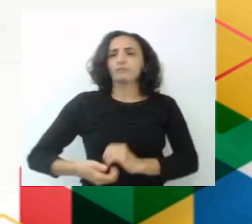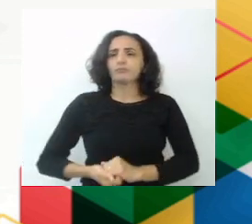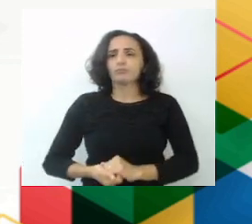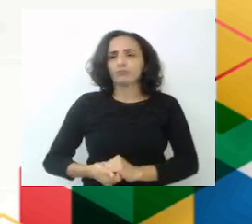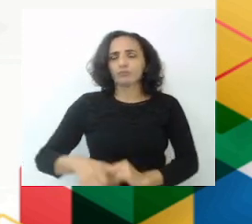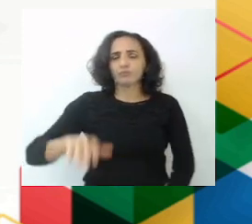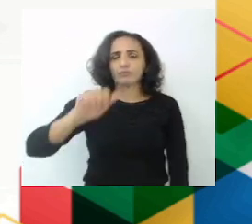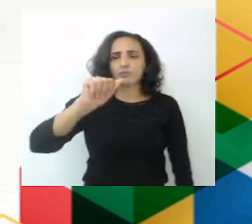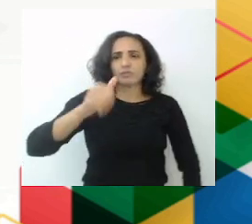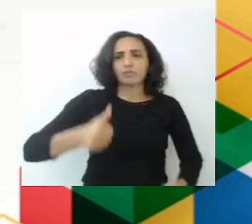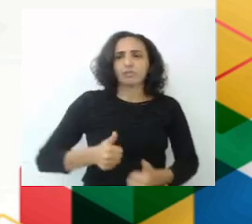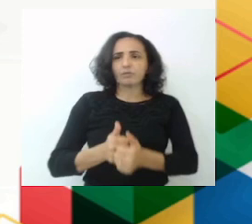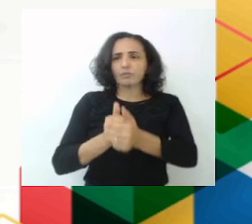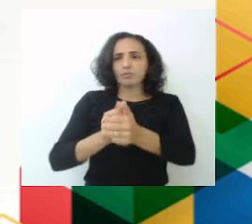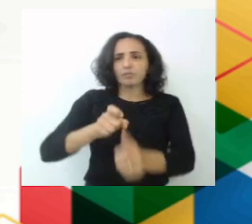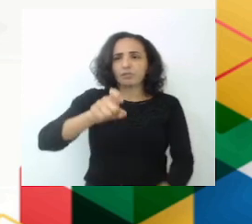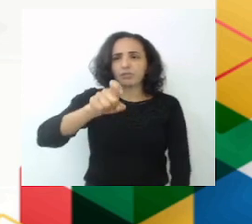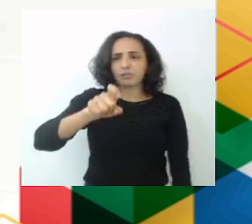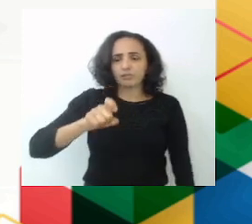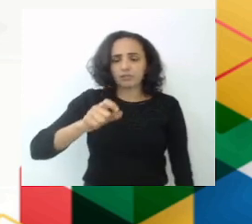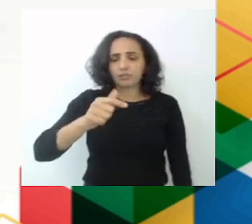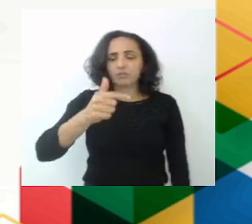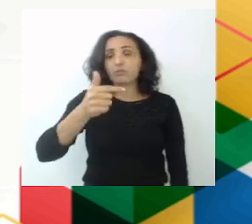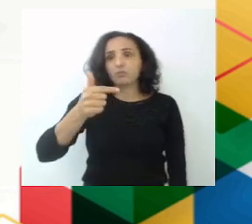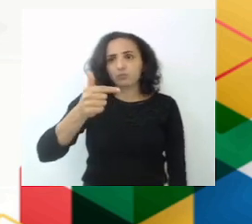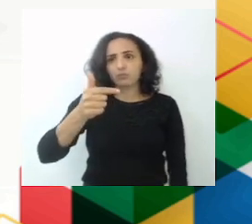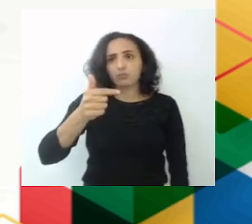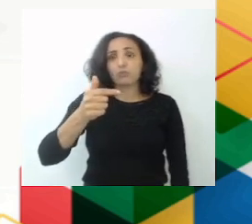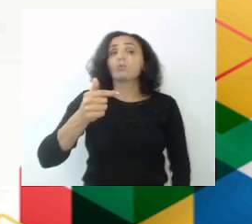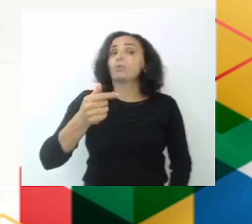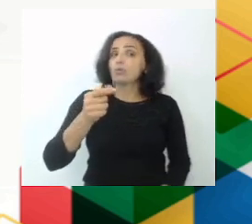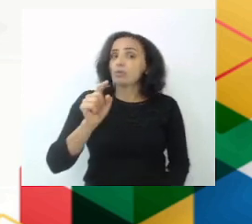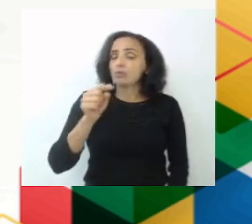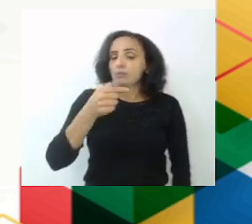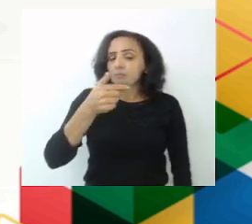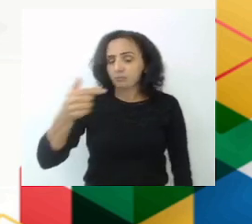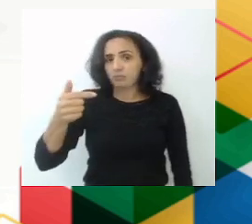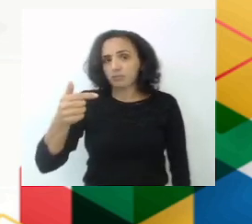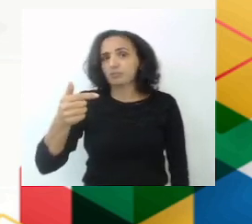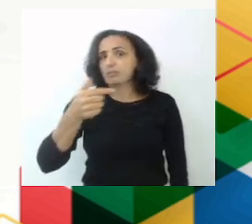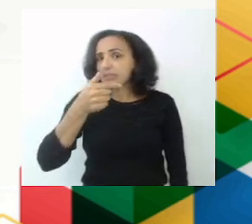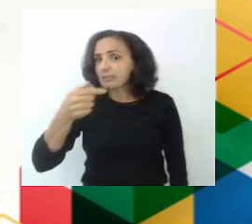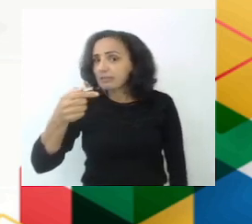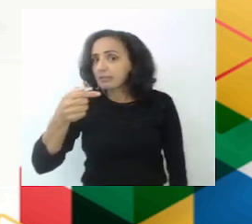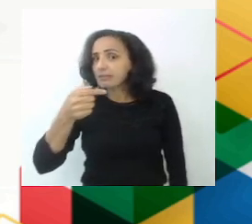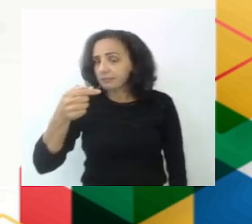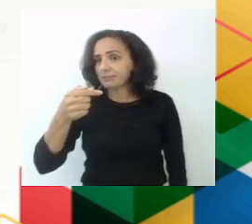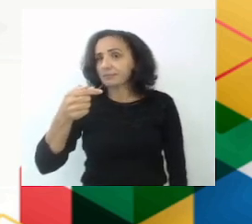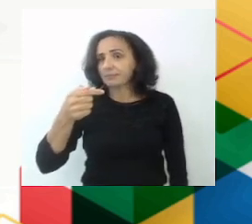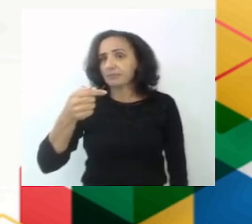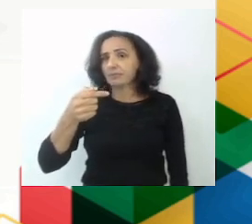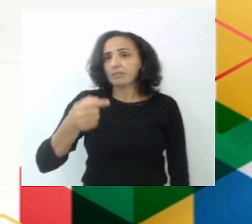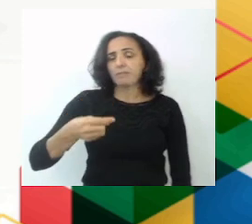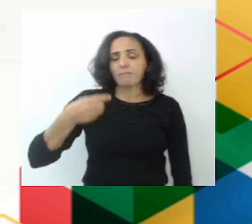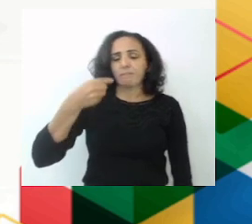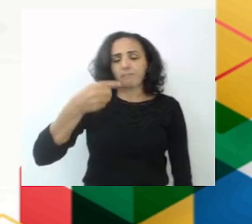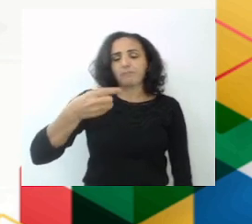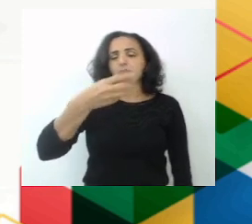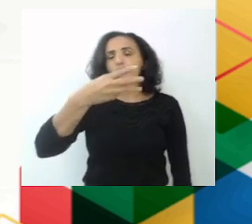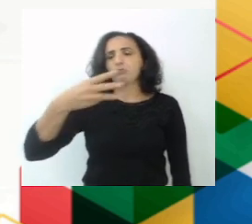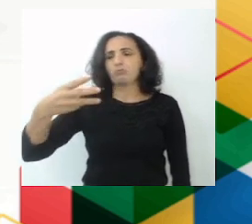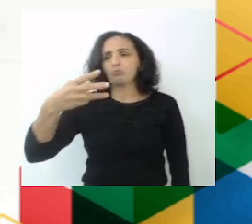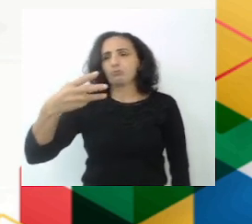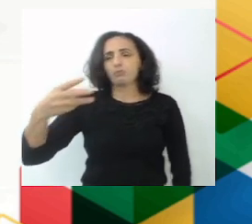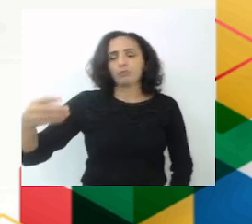A acompanha x ao quadrado. Não esquece do sinal. Olha aqui, ó, menos 3. O B acompanha